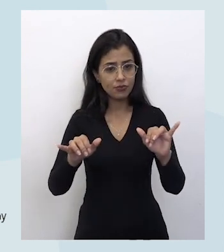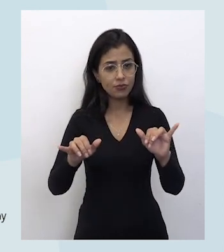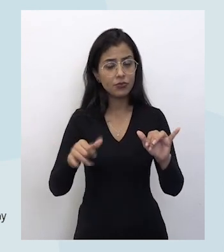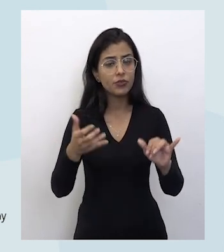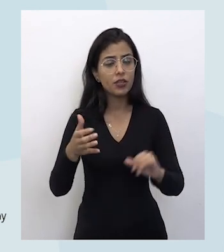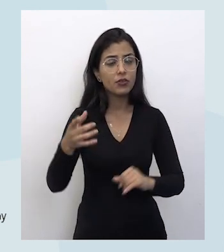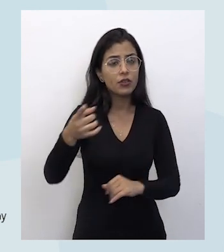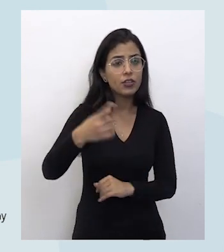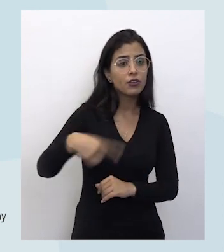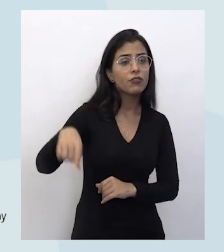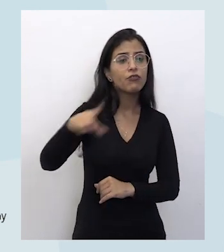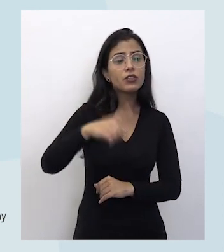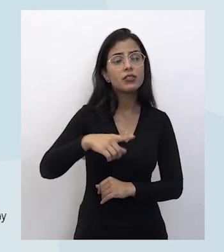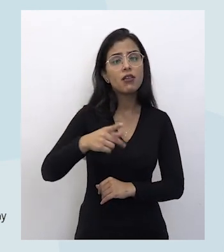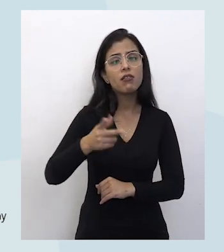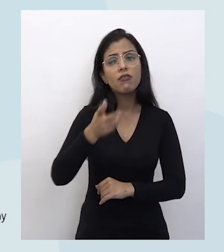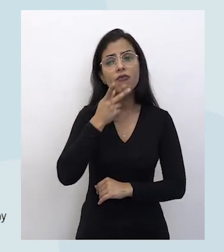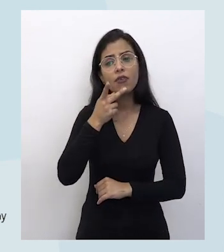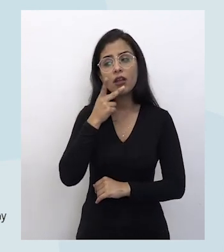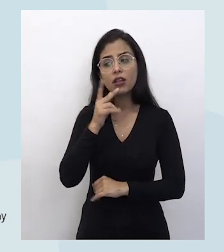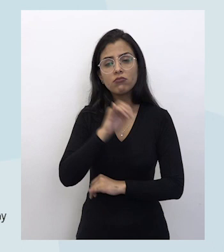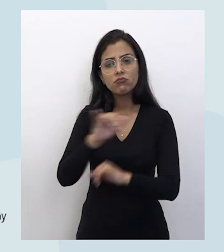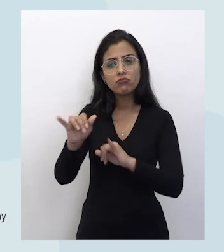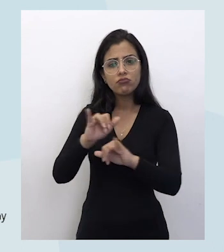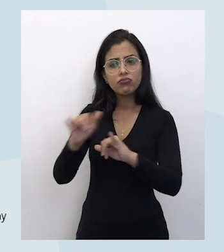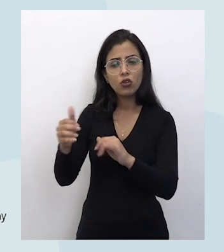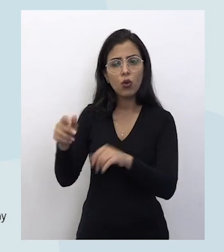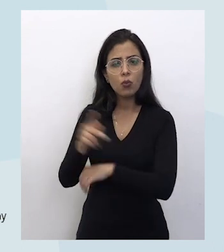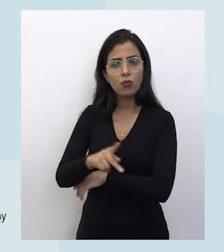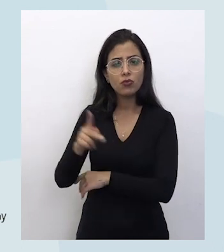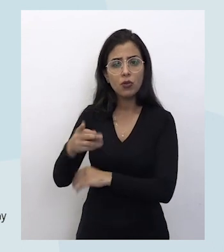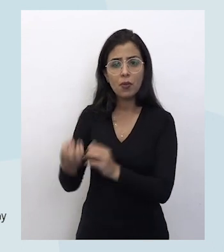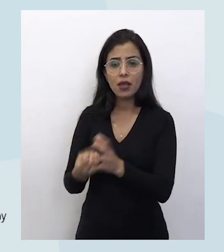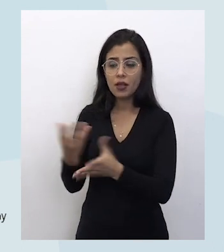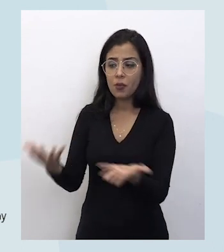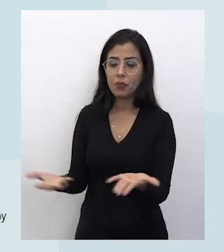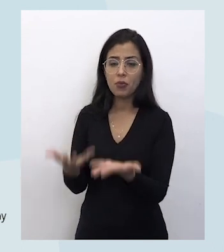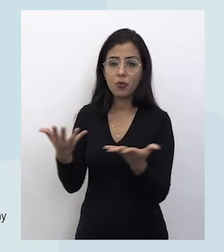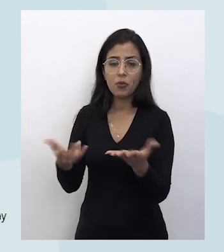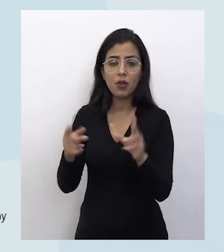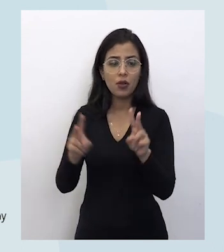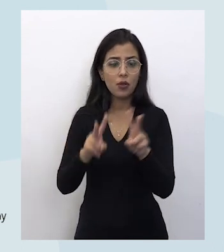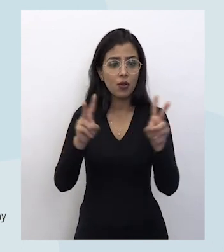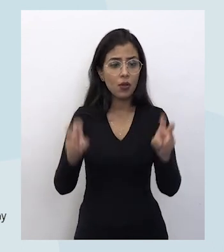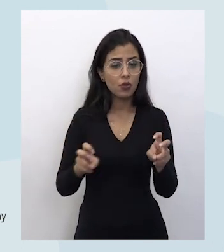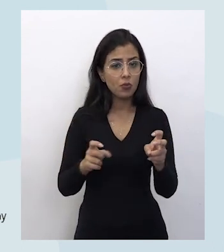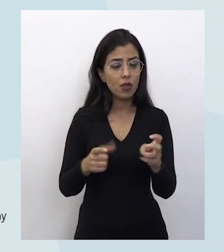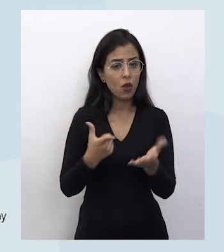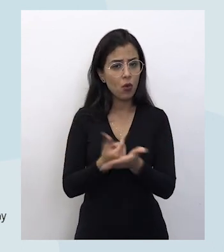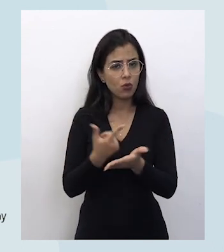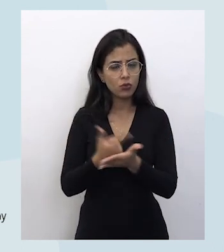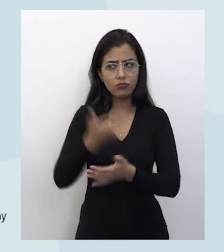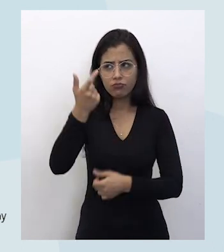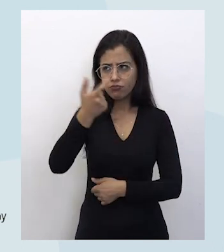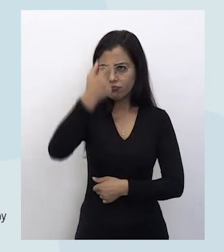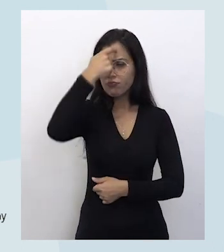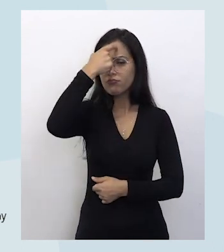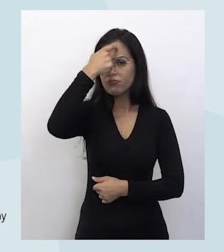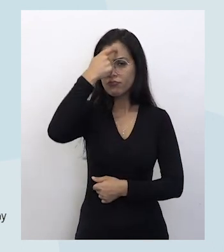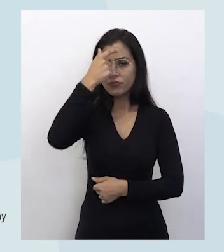quero que vocês aí falem para os seus professores, criem uma campanha com o tema consumo consciente. Então, usem